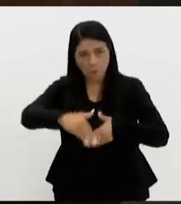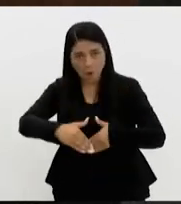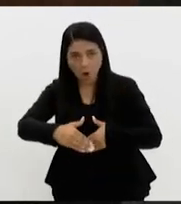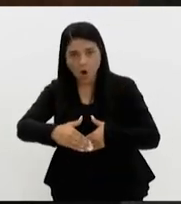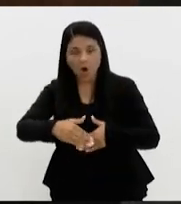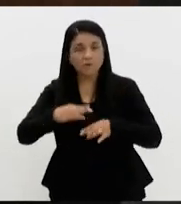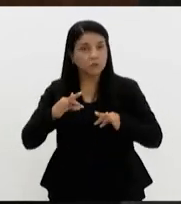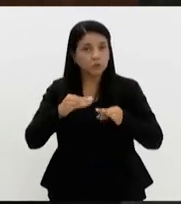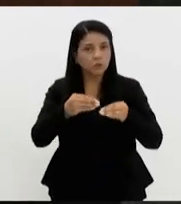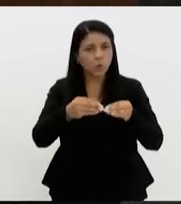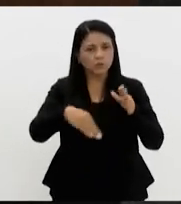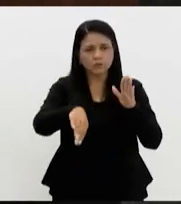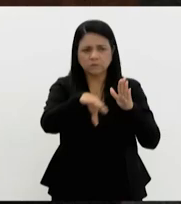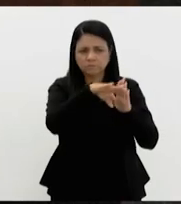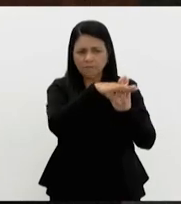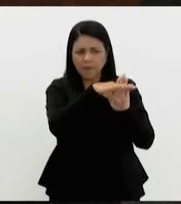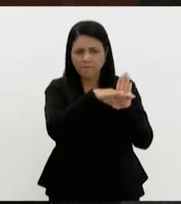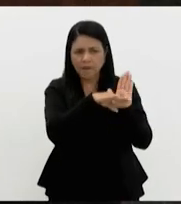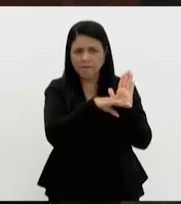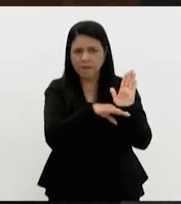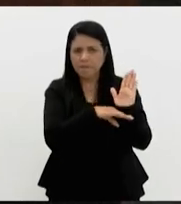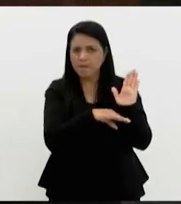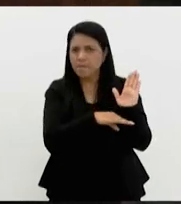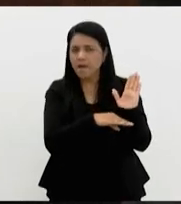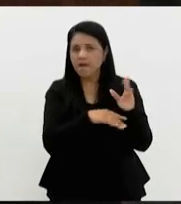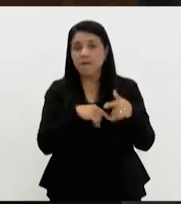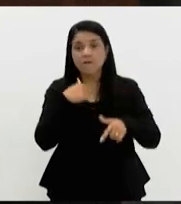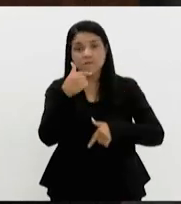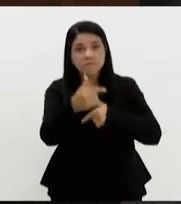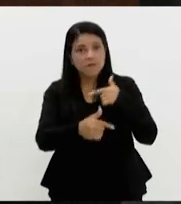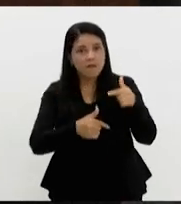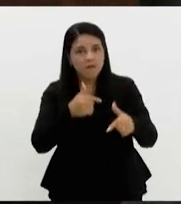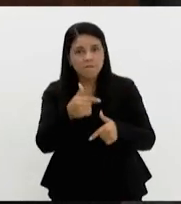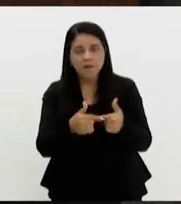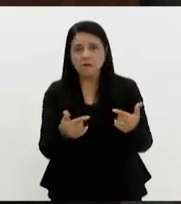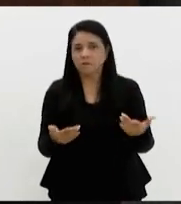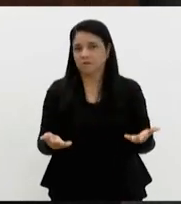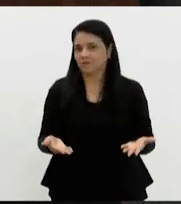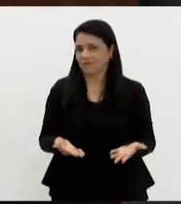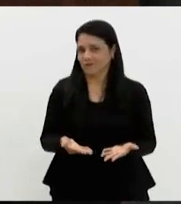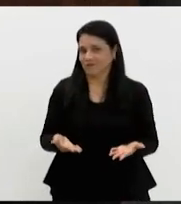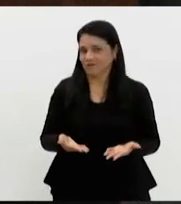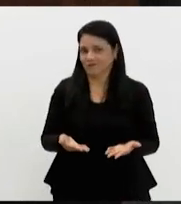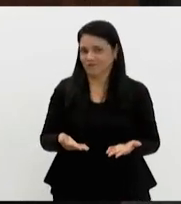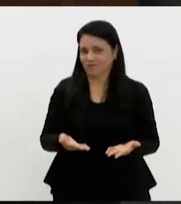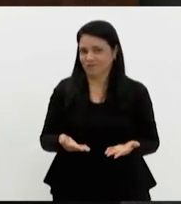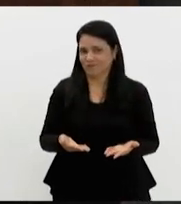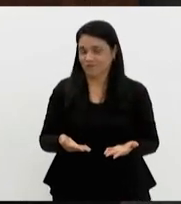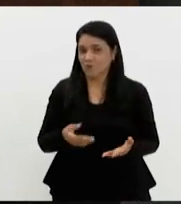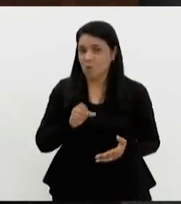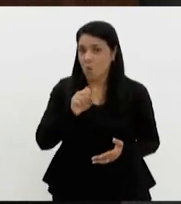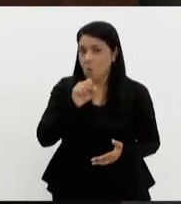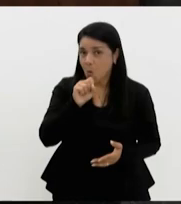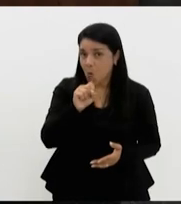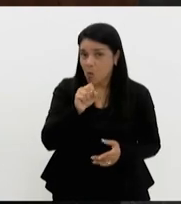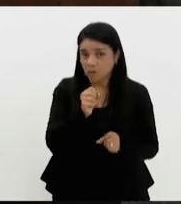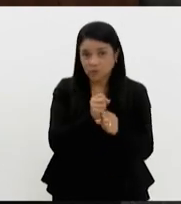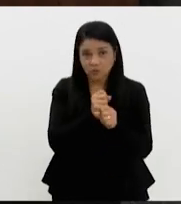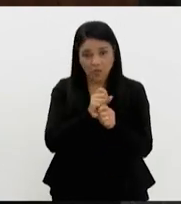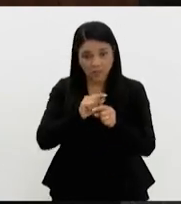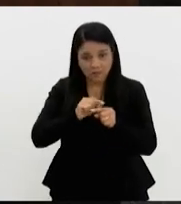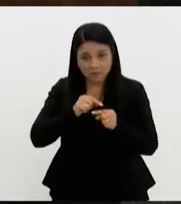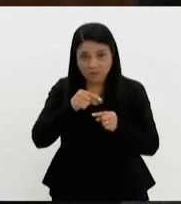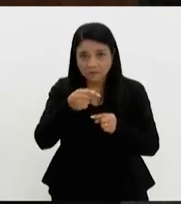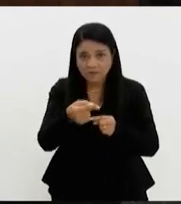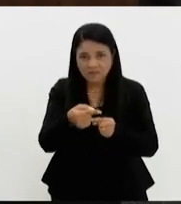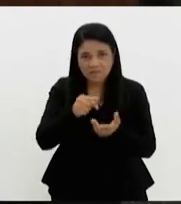fizeram todas as etapas e estão trabalhando hoje. E não é justo, após 8 anos,